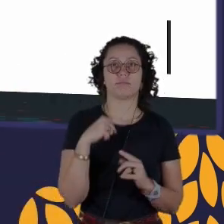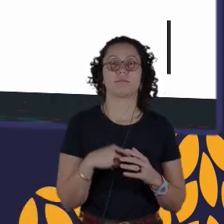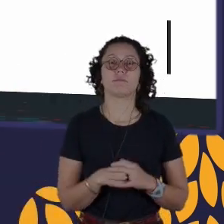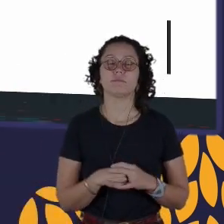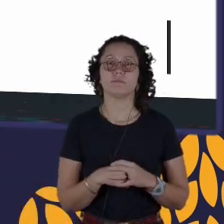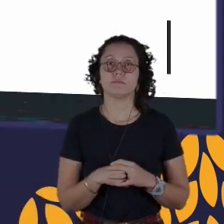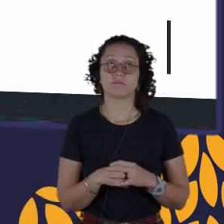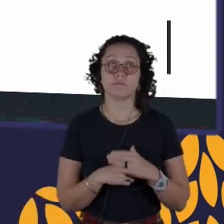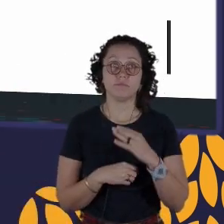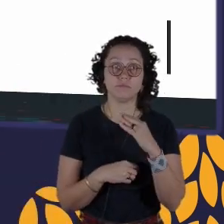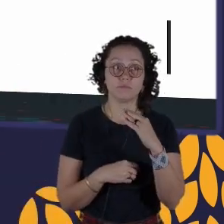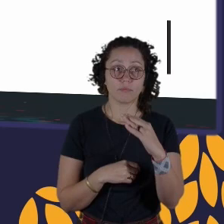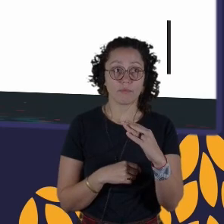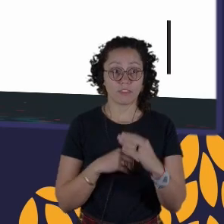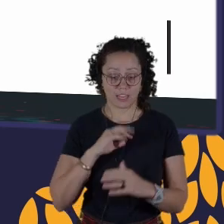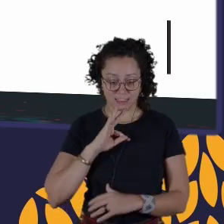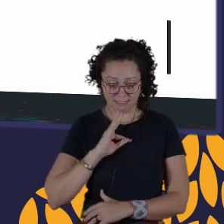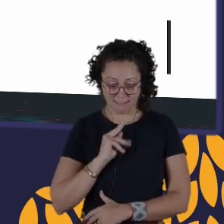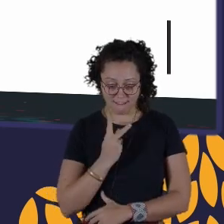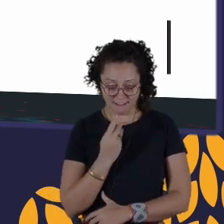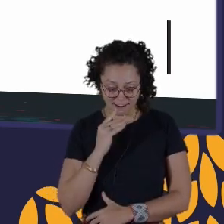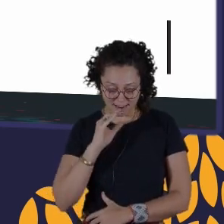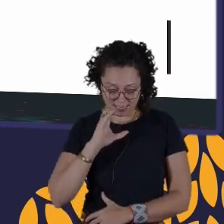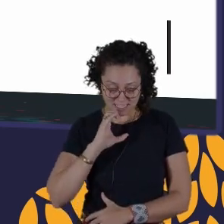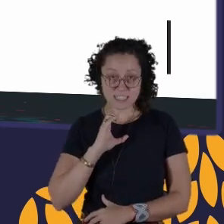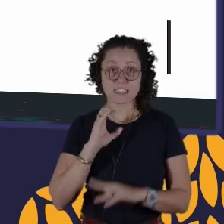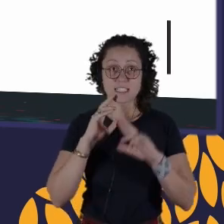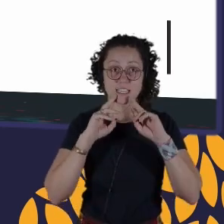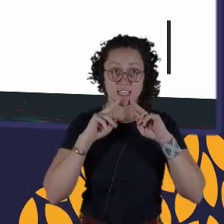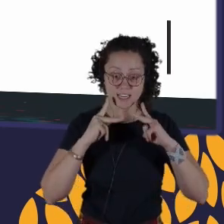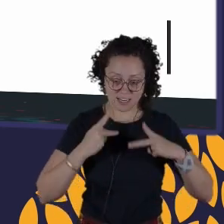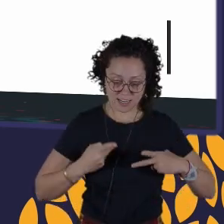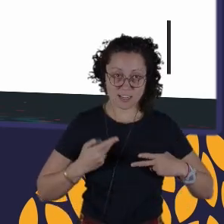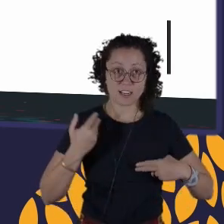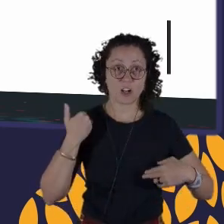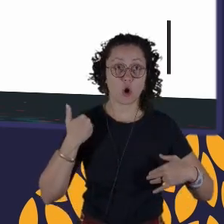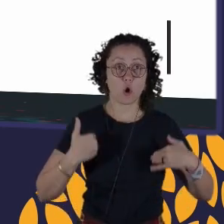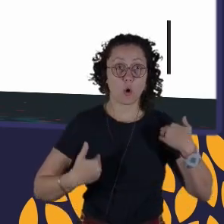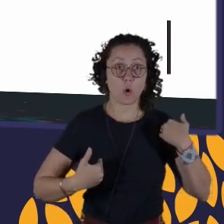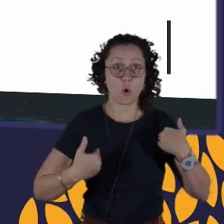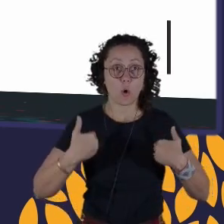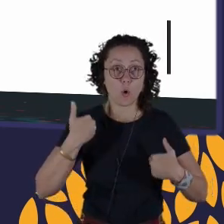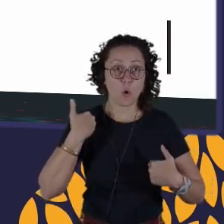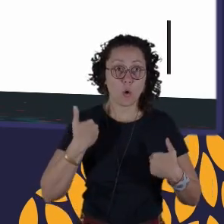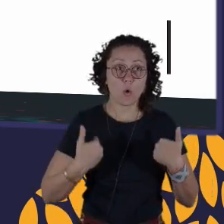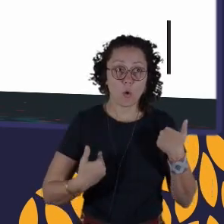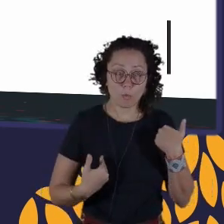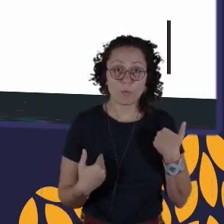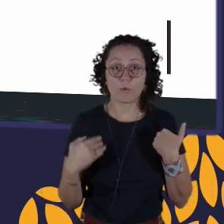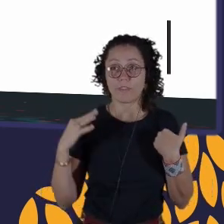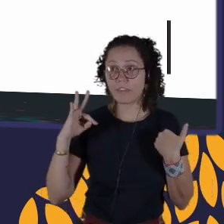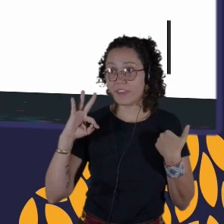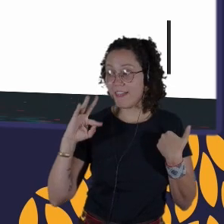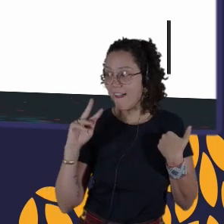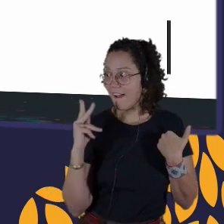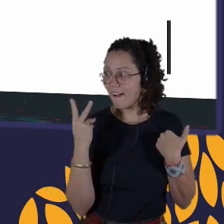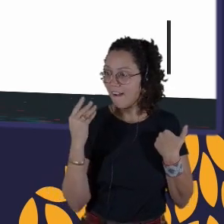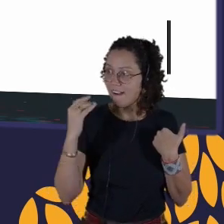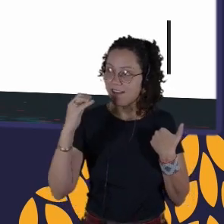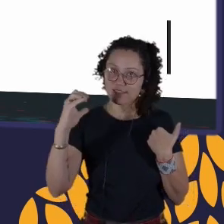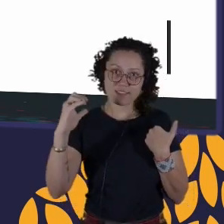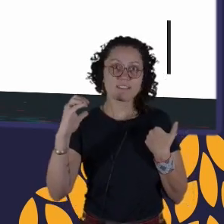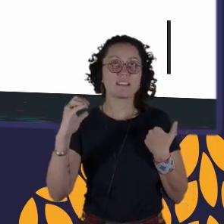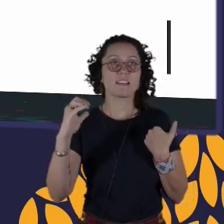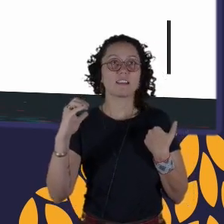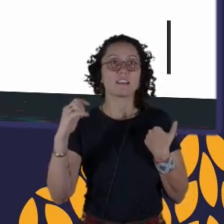função de nosso THC, anandamida, 2-G, se você tem, vou dar THC, não, tem que